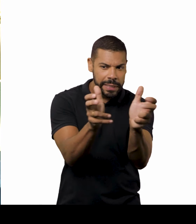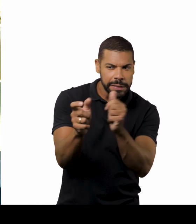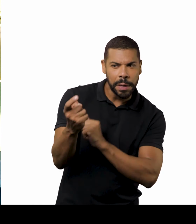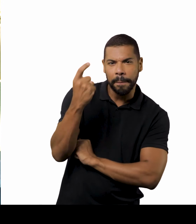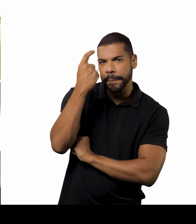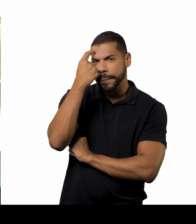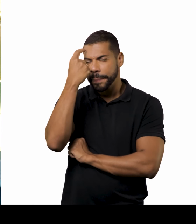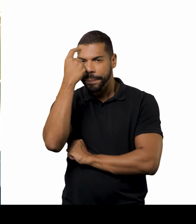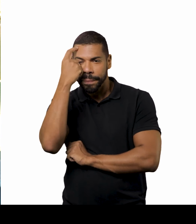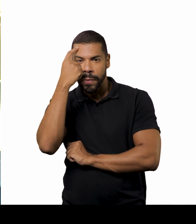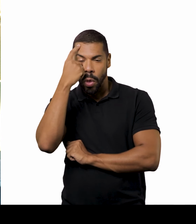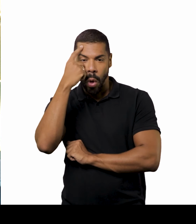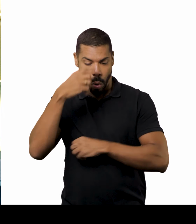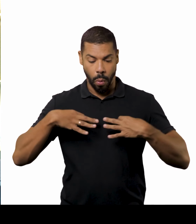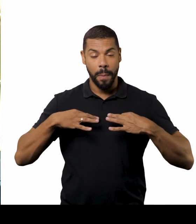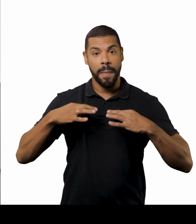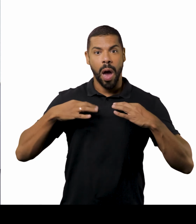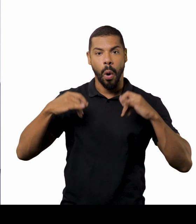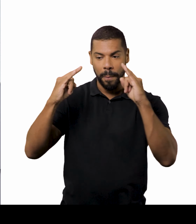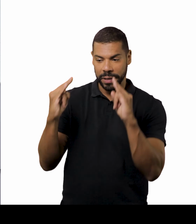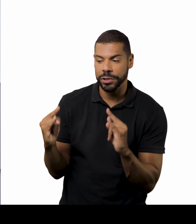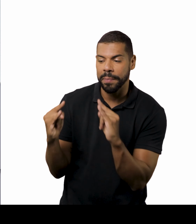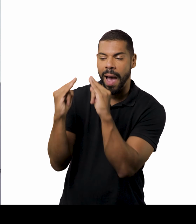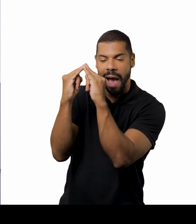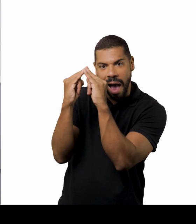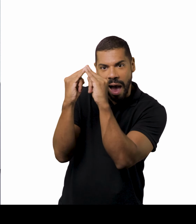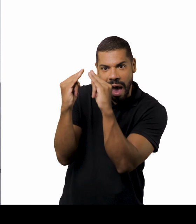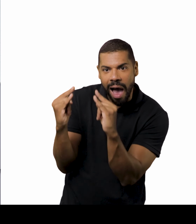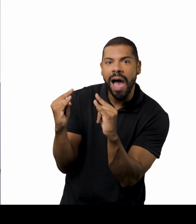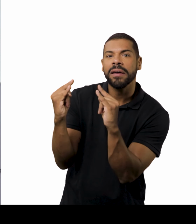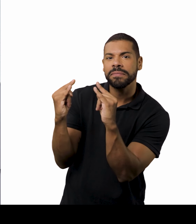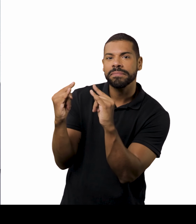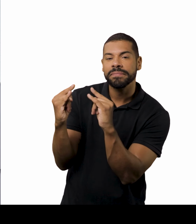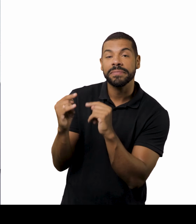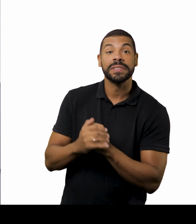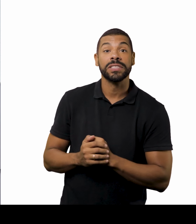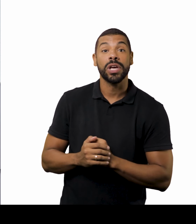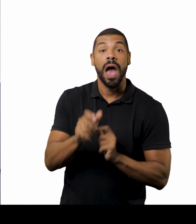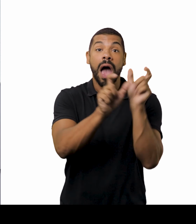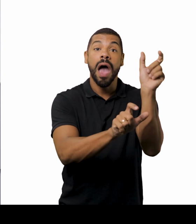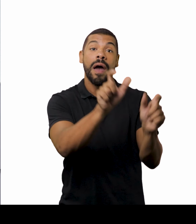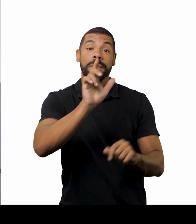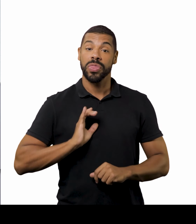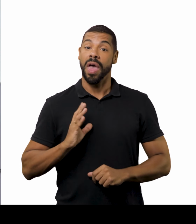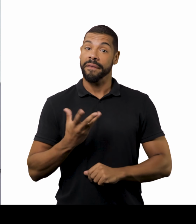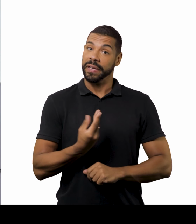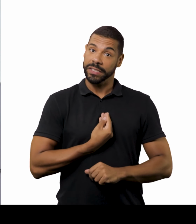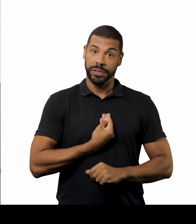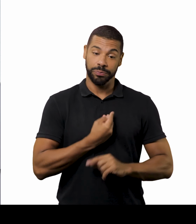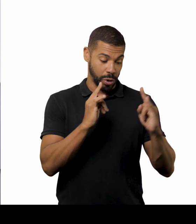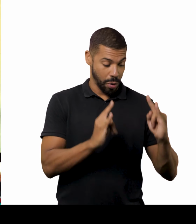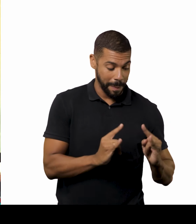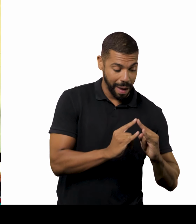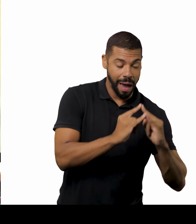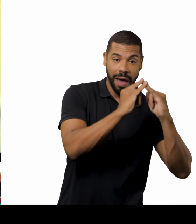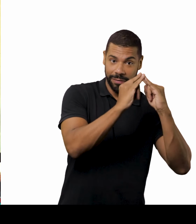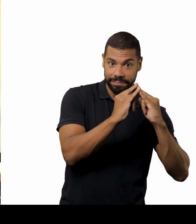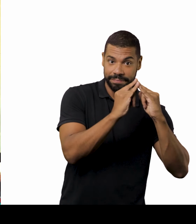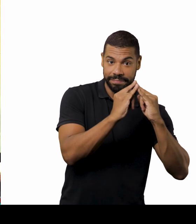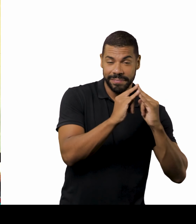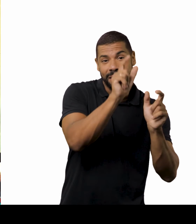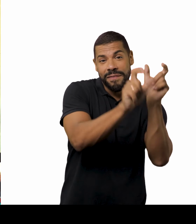eu pensei que eu tinha que fazer uma roupa de barraca, porque a única casa que muitas moradoras de travestis têm é a barraca. Também